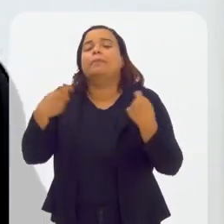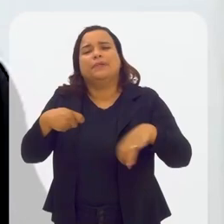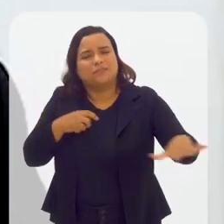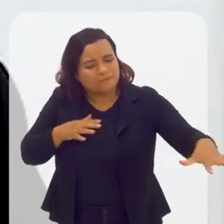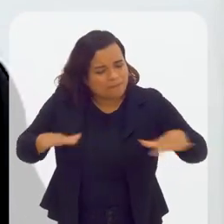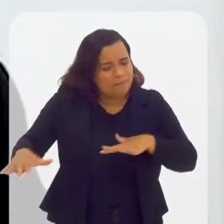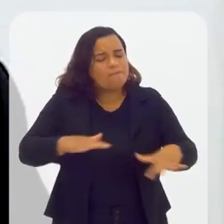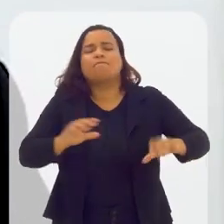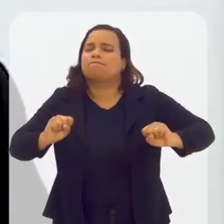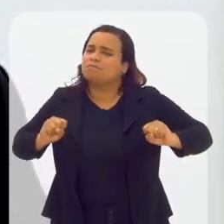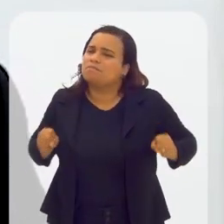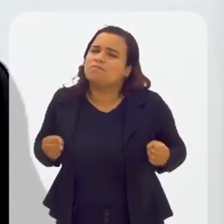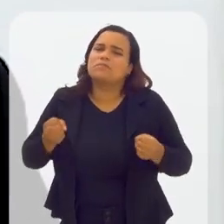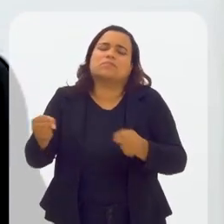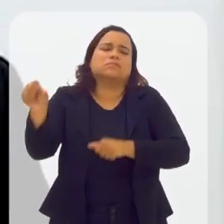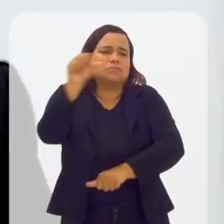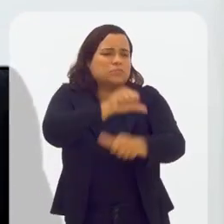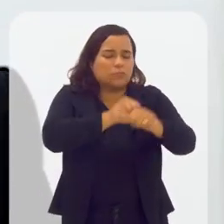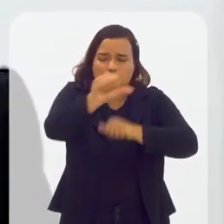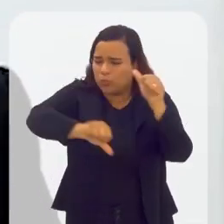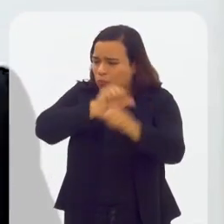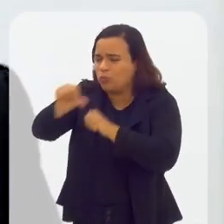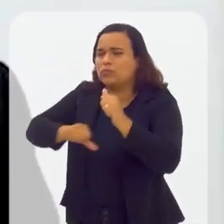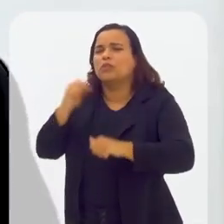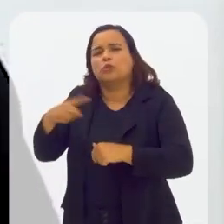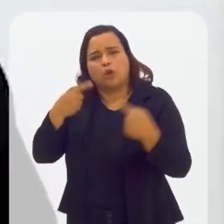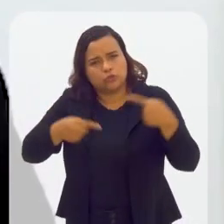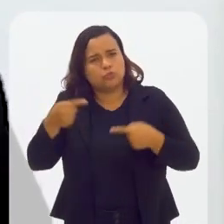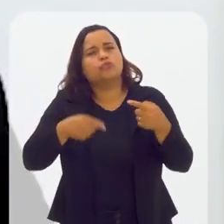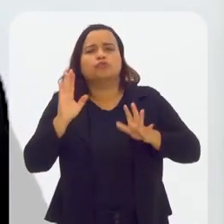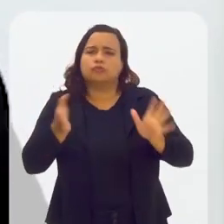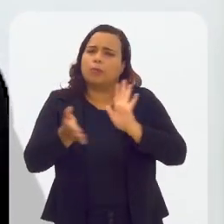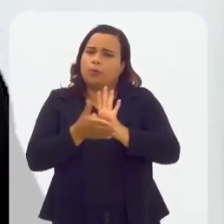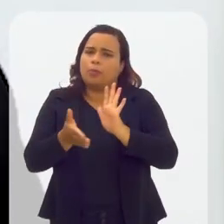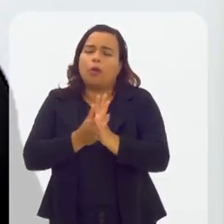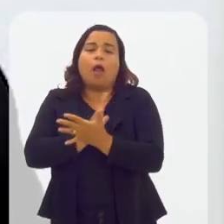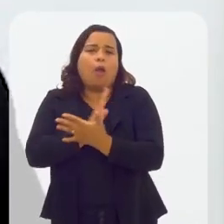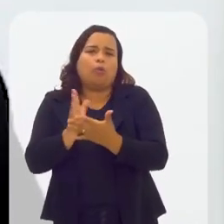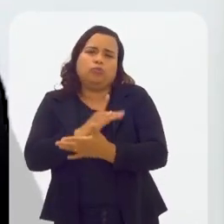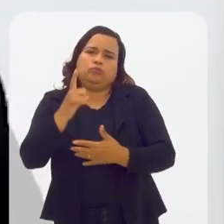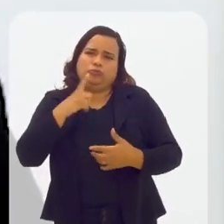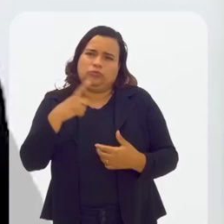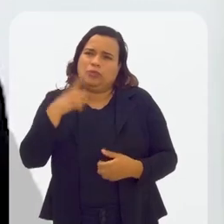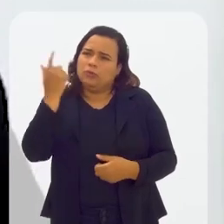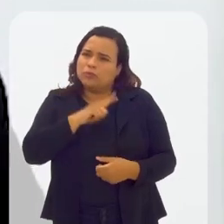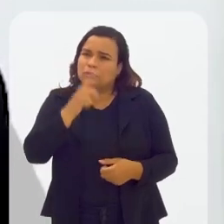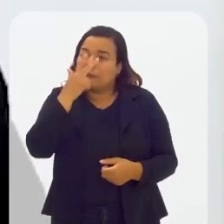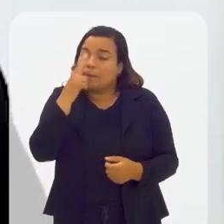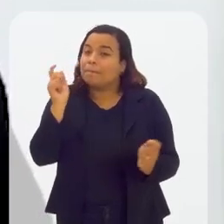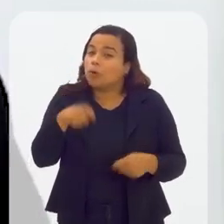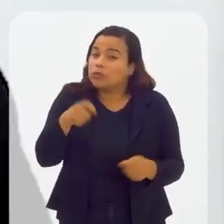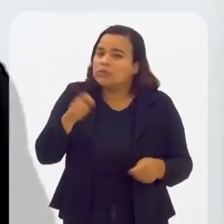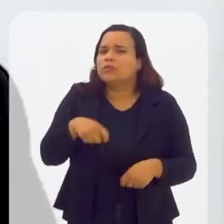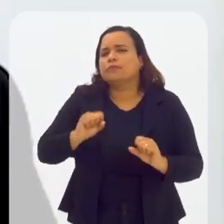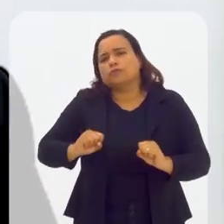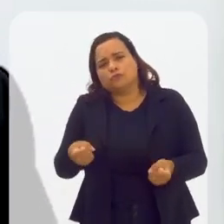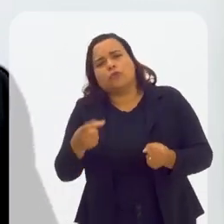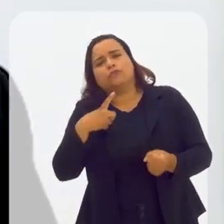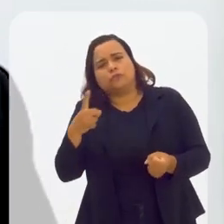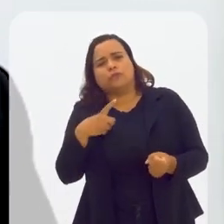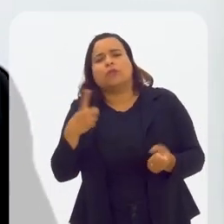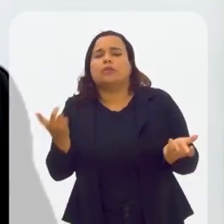precisamos fazer uma mobilização e nós até temos discutido pontualmente algumas propostas que nos